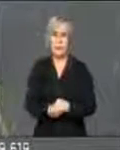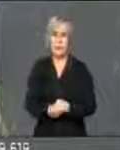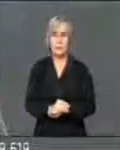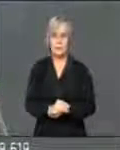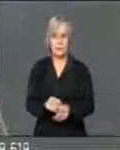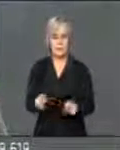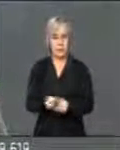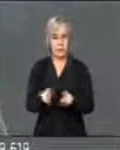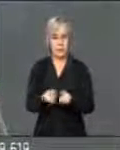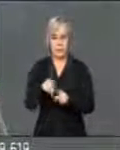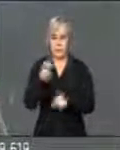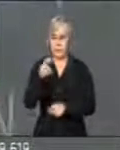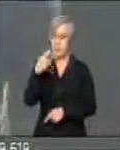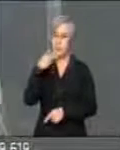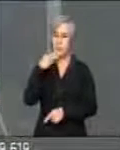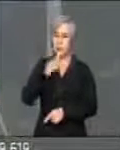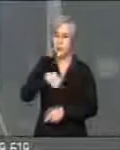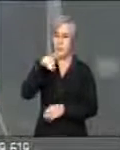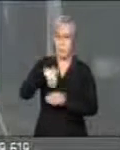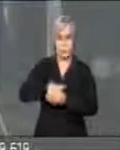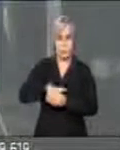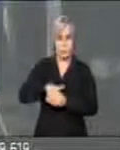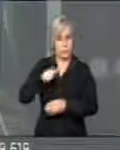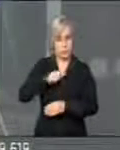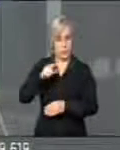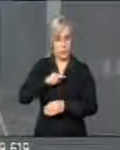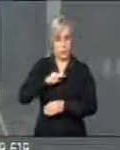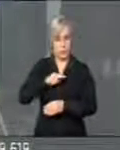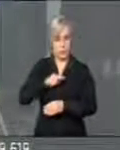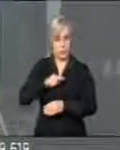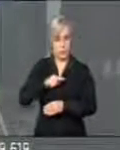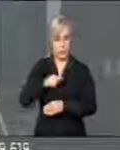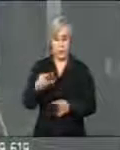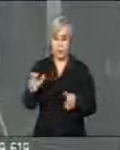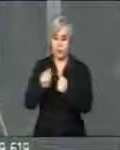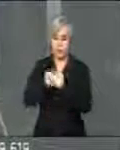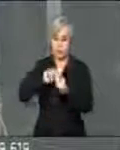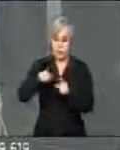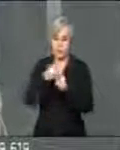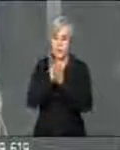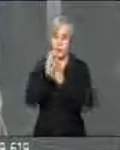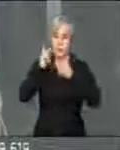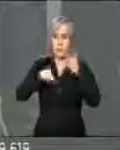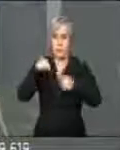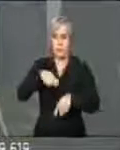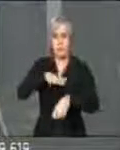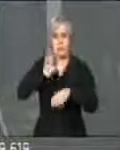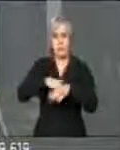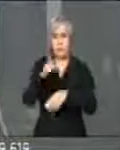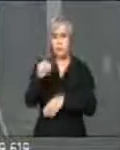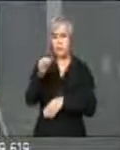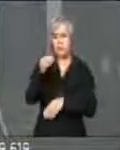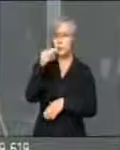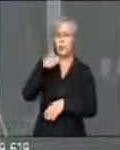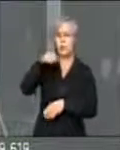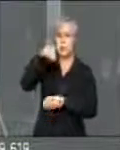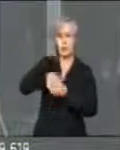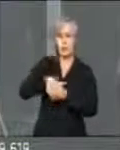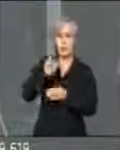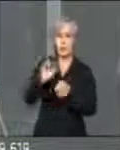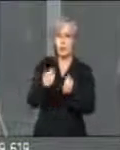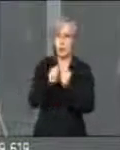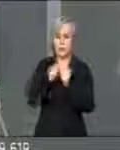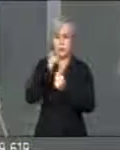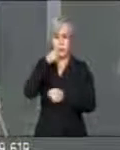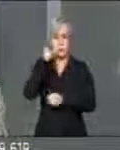avocam os 54 milhões de votos que tiveram nas eleições, se juntarem os parlamentares aqui dá mais de 100 milhões de votos. Se juntarem os